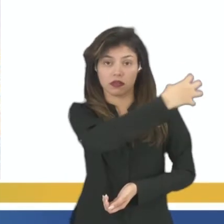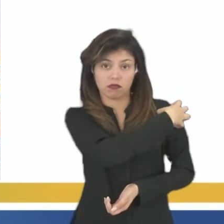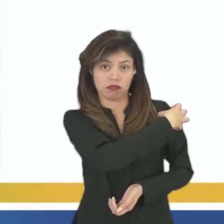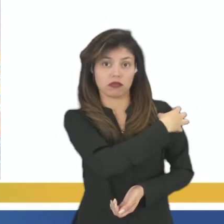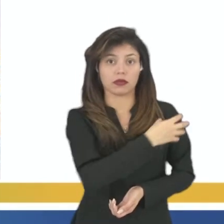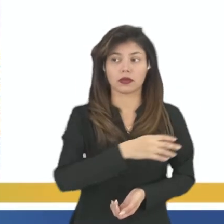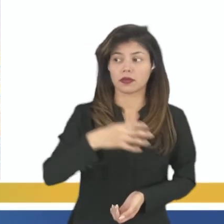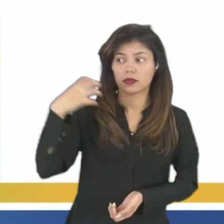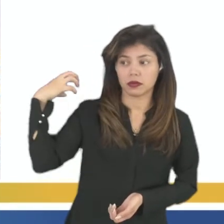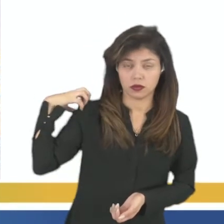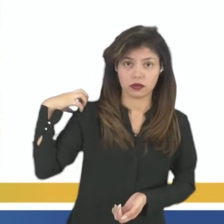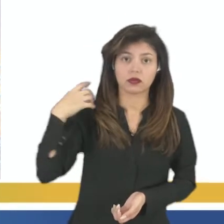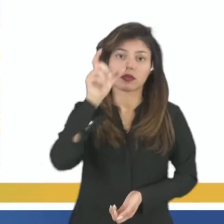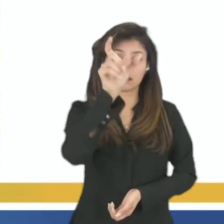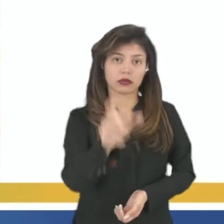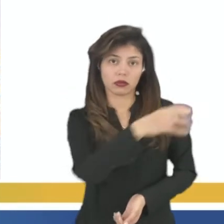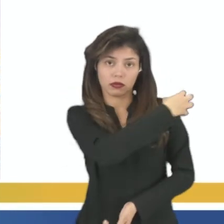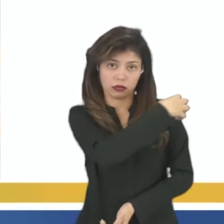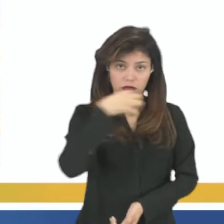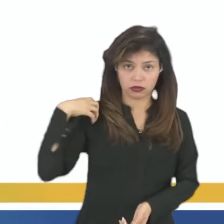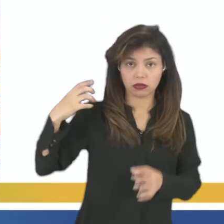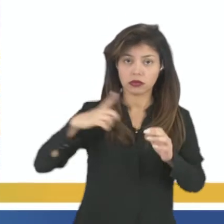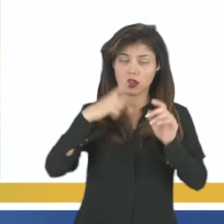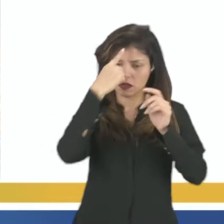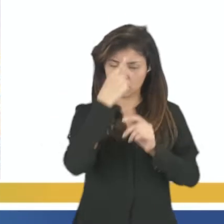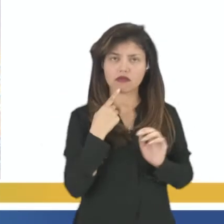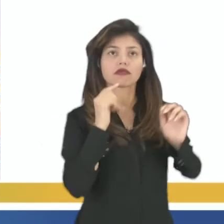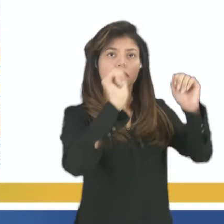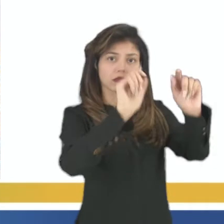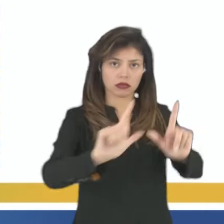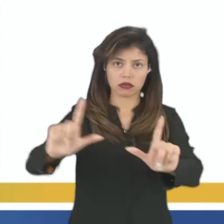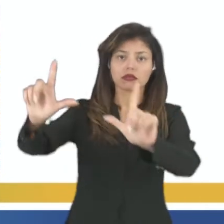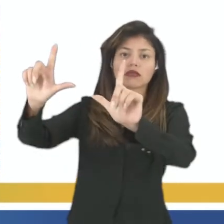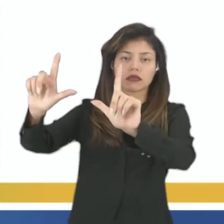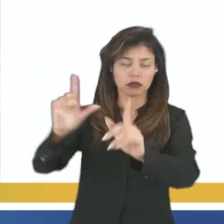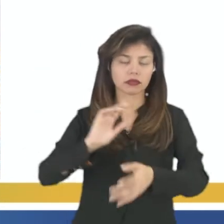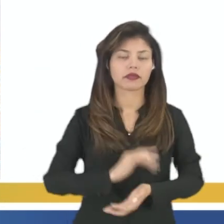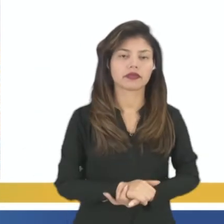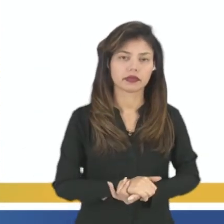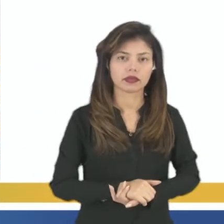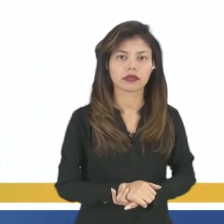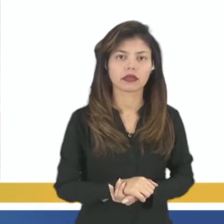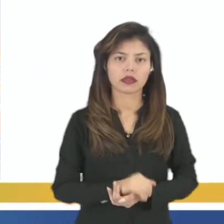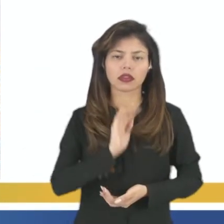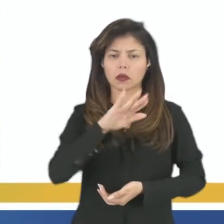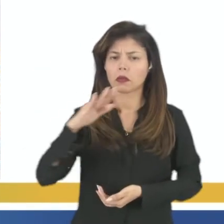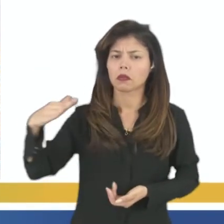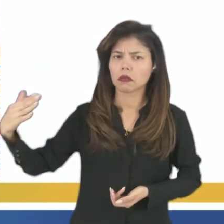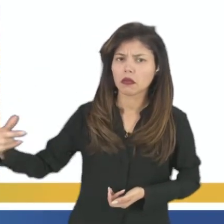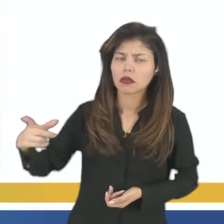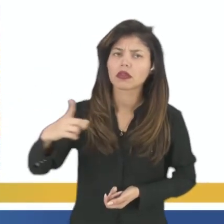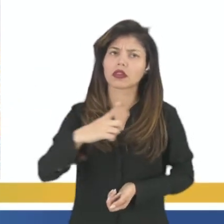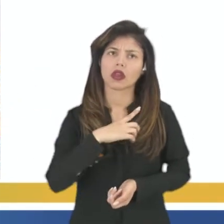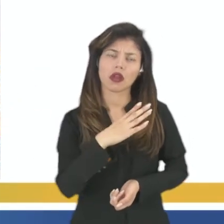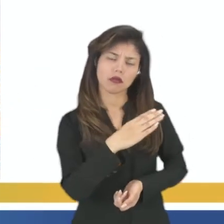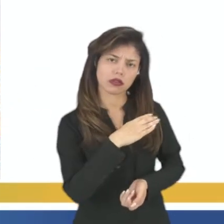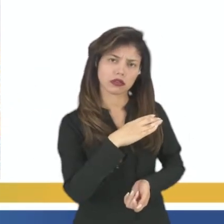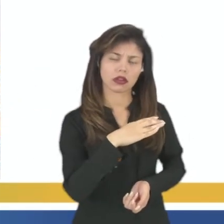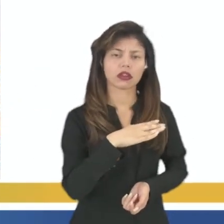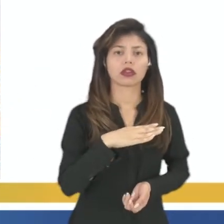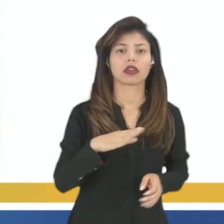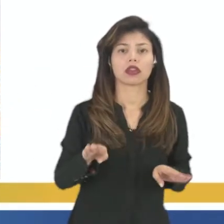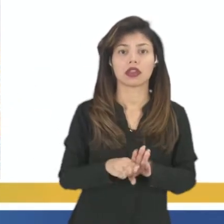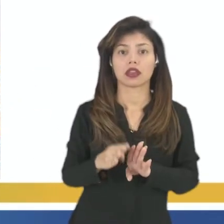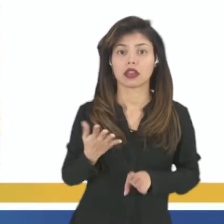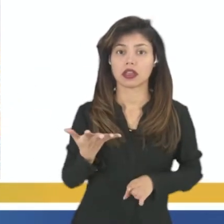Então Londres, temos a imagem de Londres, né? Nessa imagem a gente pode perceber, né, o quanto é uma cidade realmente em